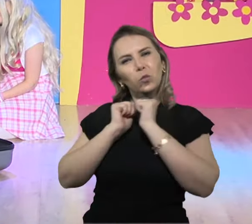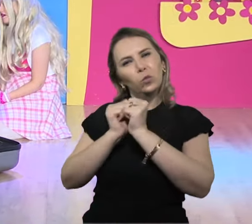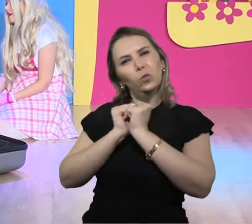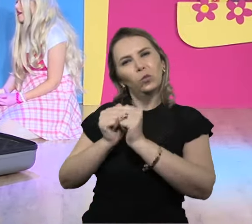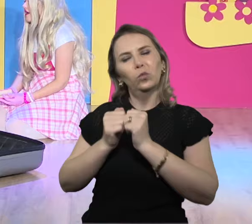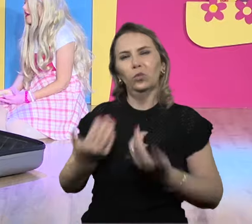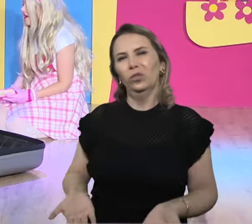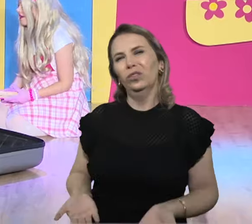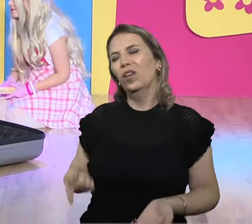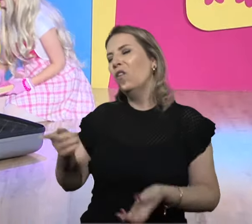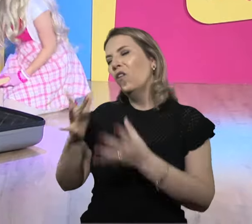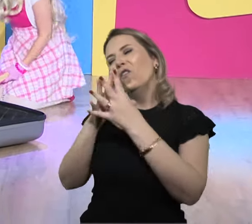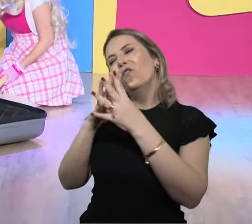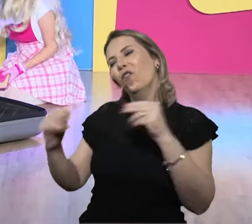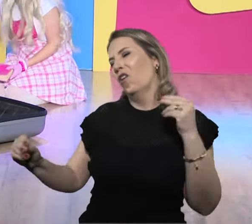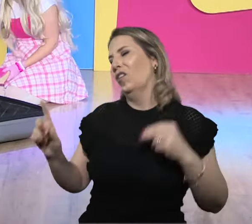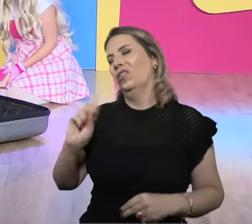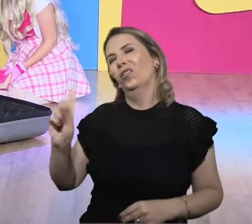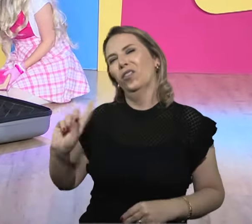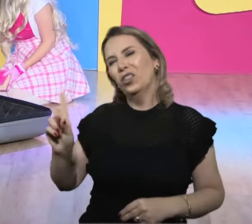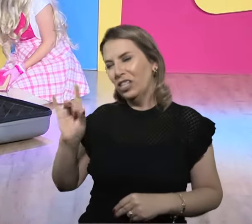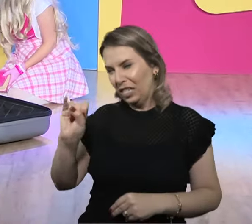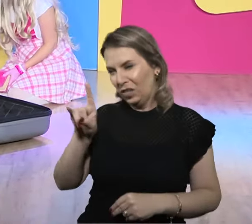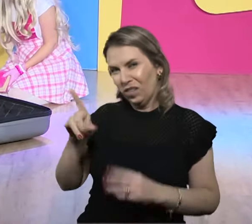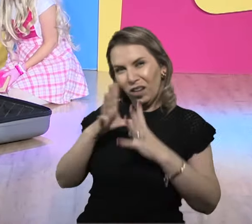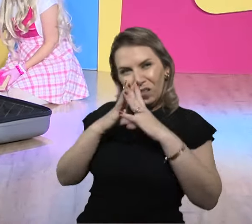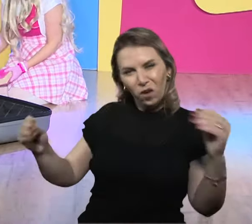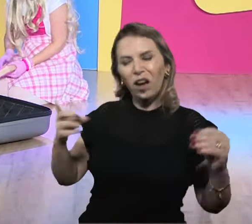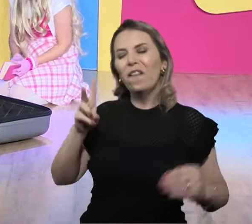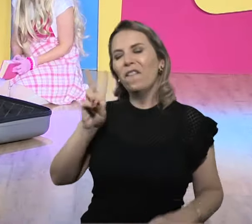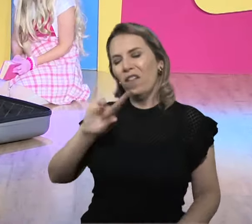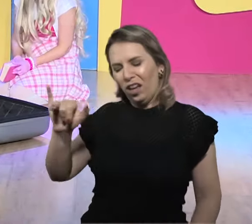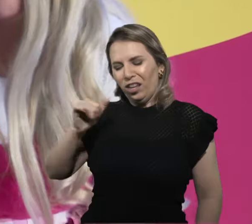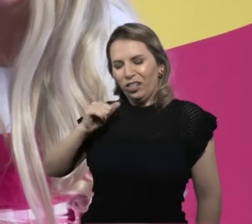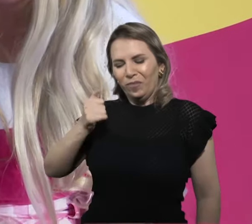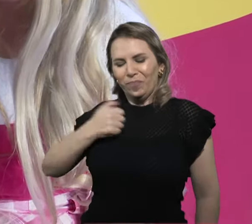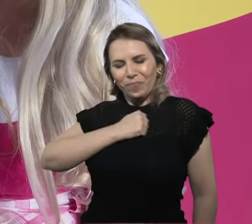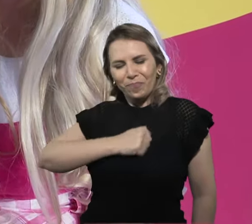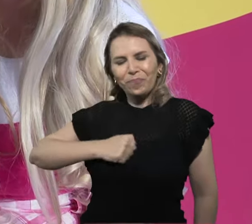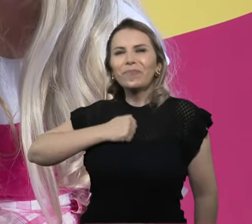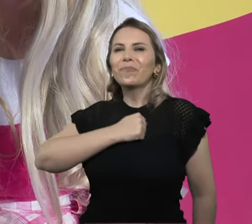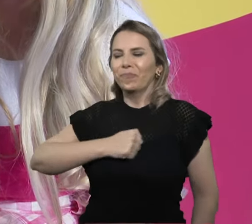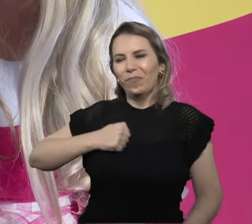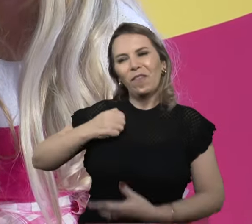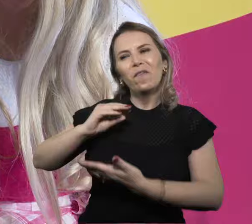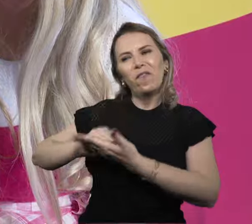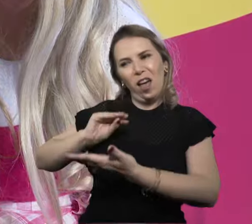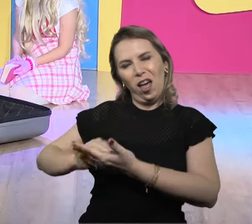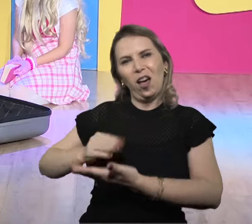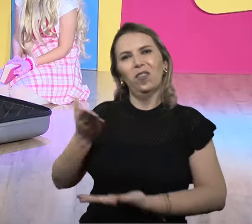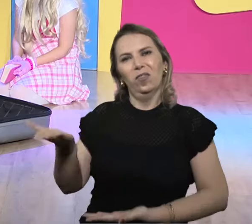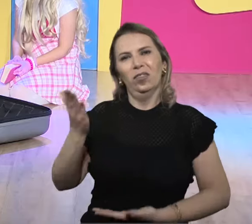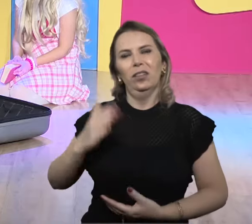pequenininha! É, Manu, não foge não, senão eu vou sentir muito sua falta!